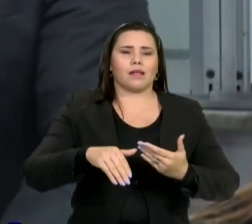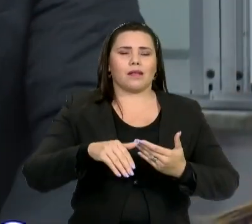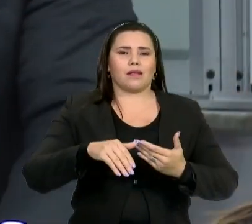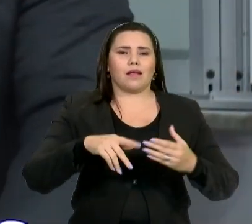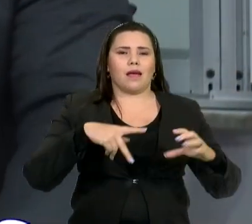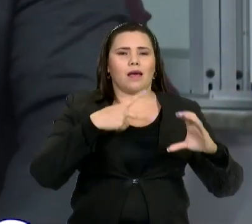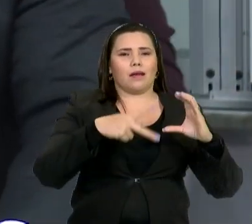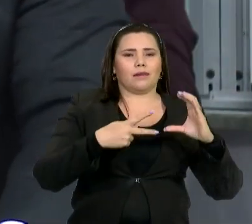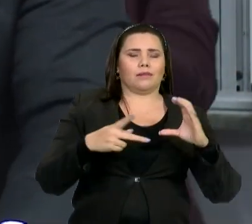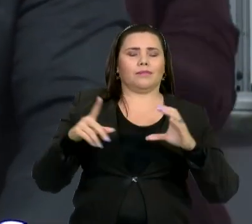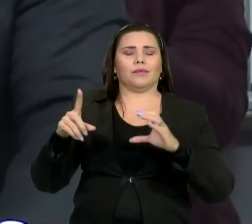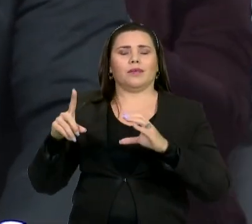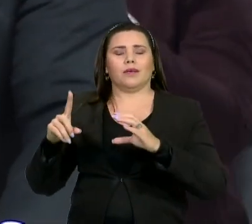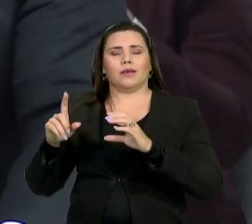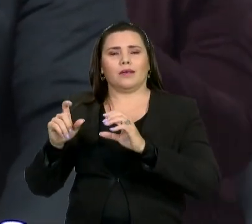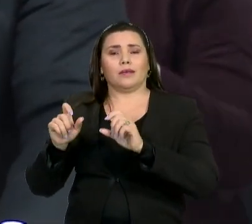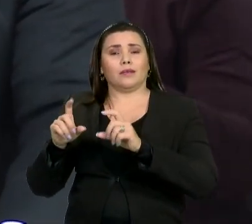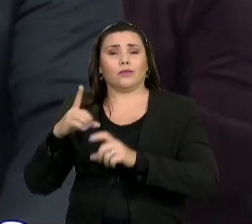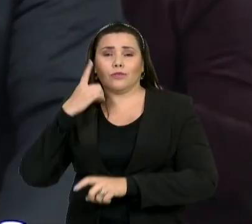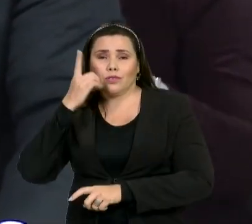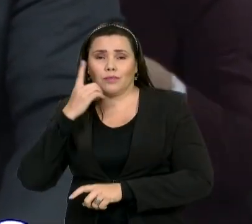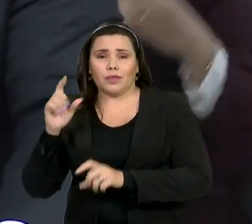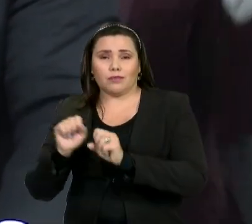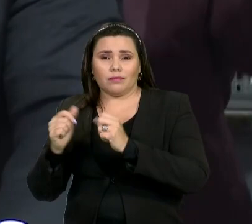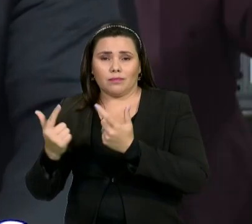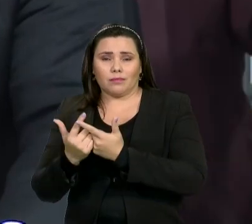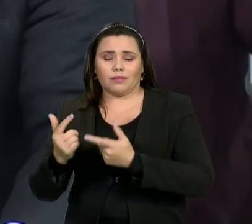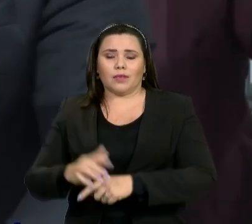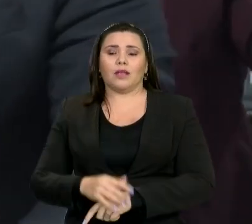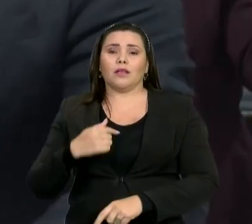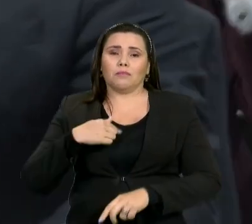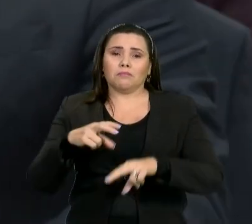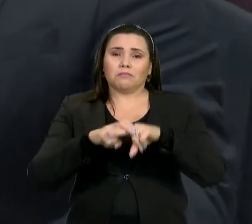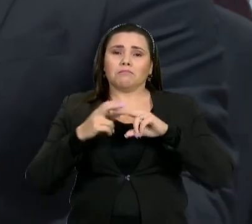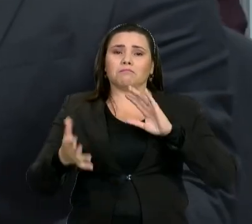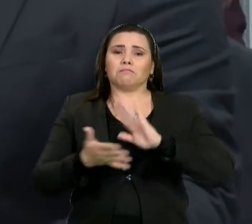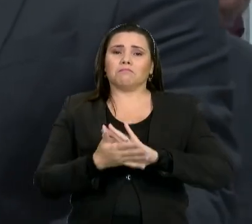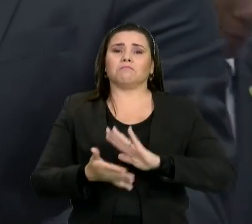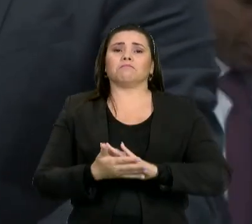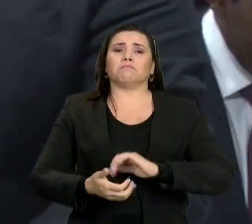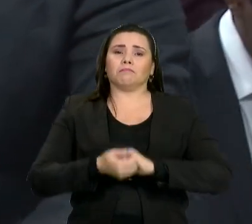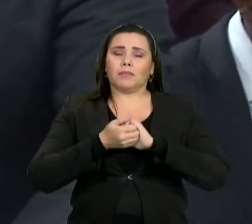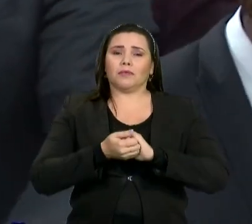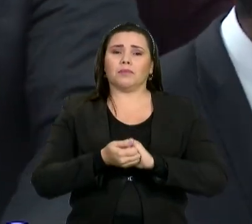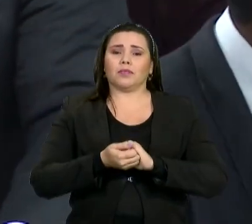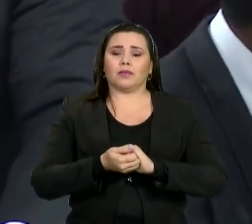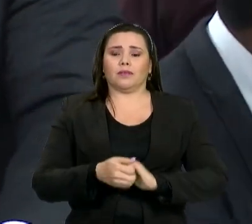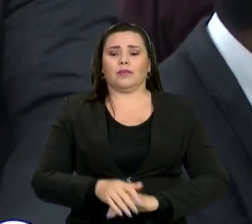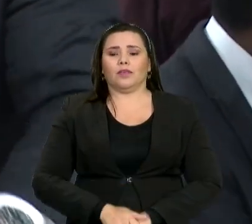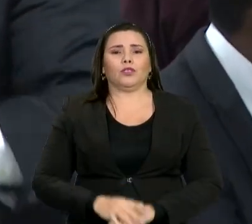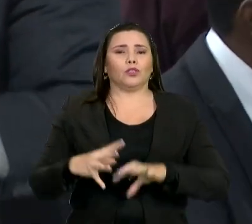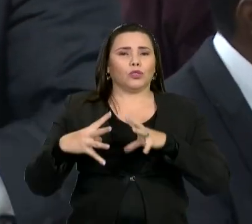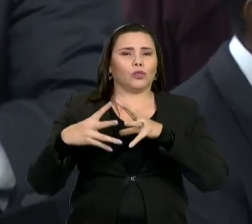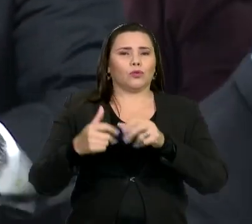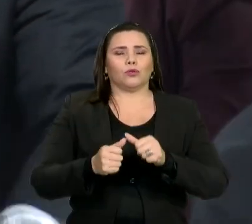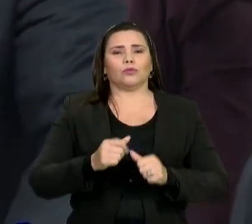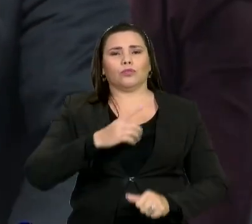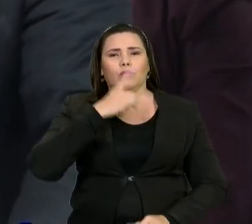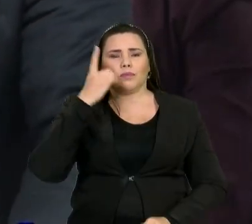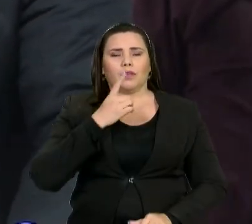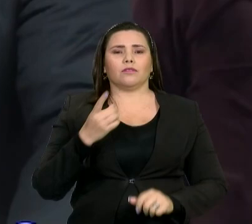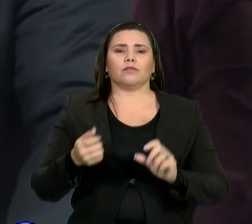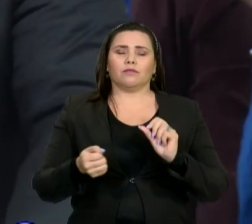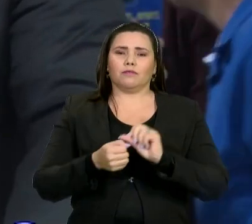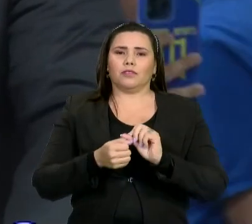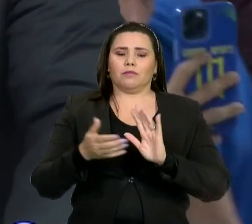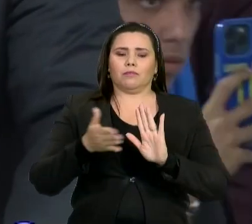solução acontece nos municípios. Eu quero parabenizar a iniciativa dos deputados que foram autores da proposição